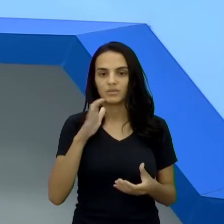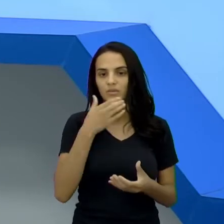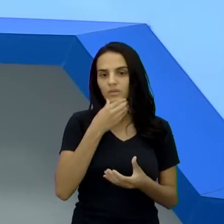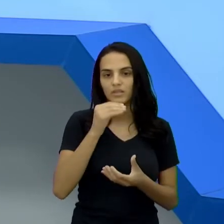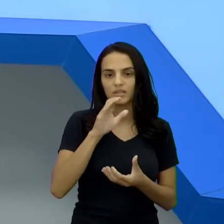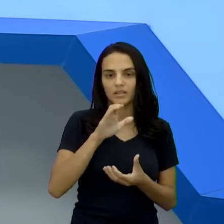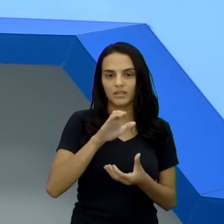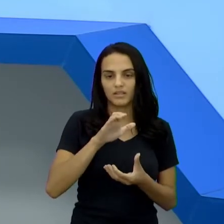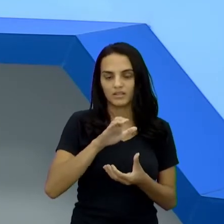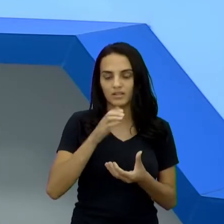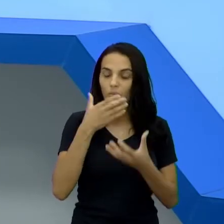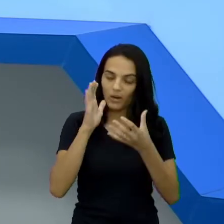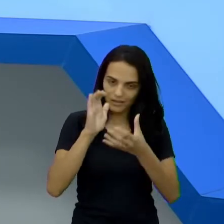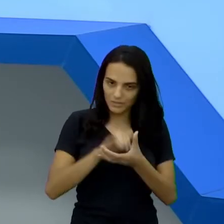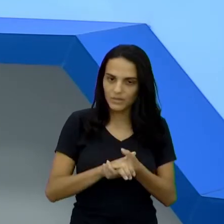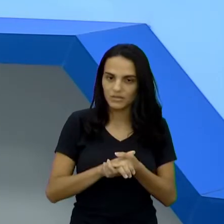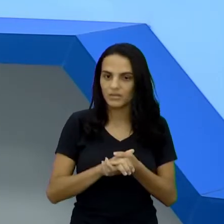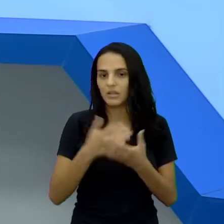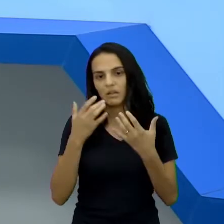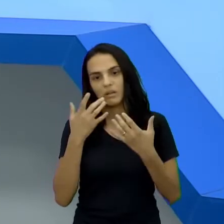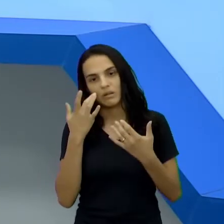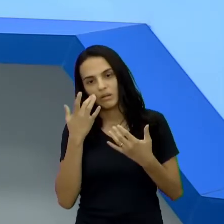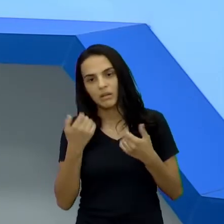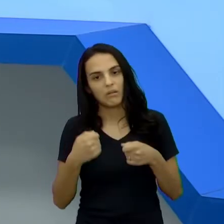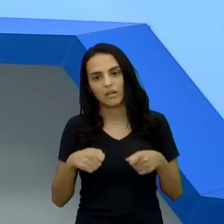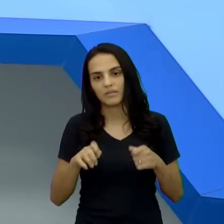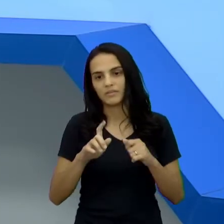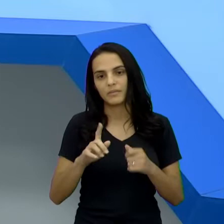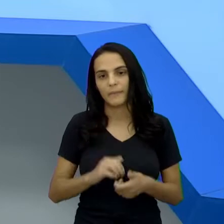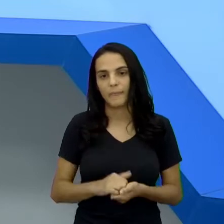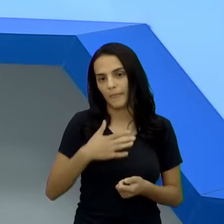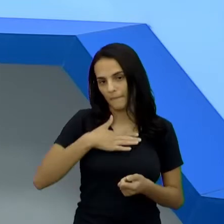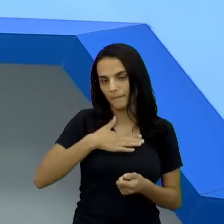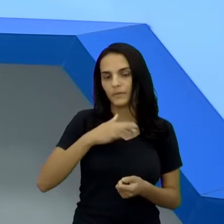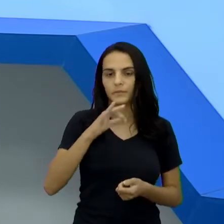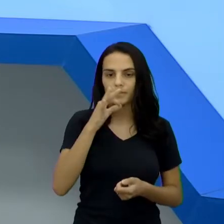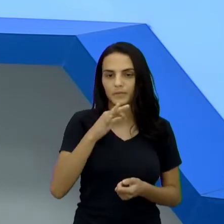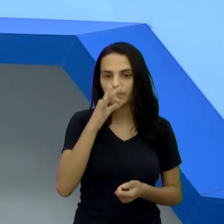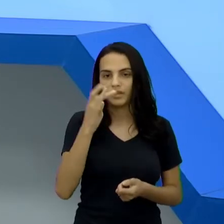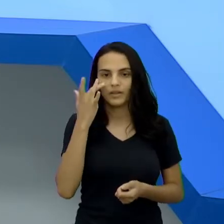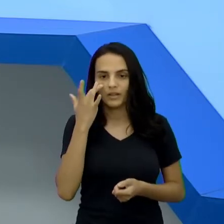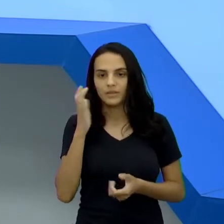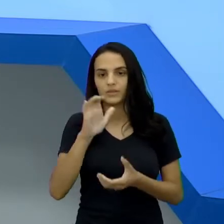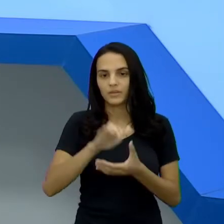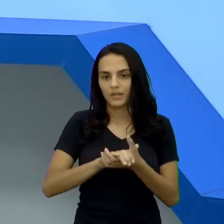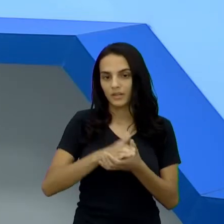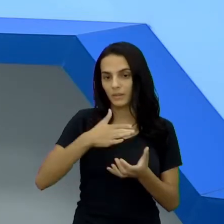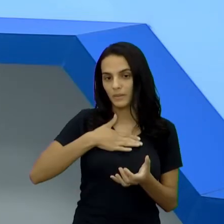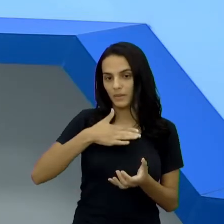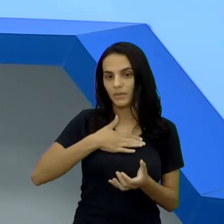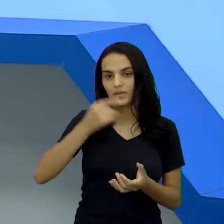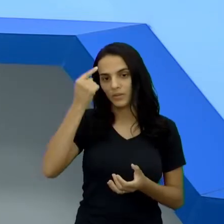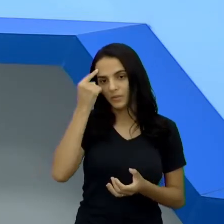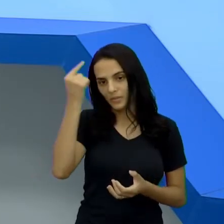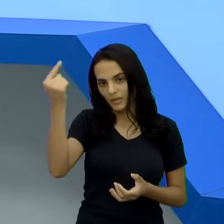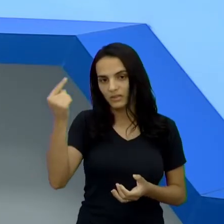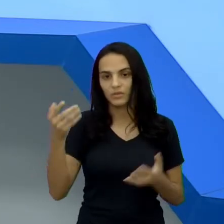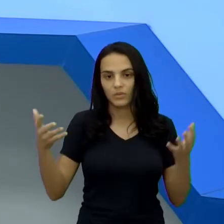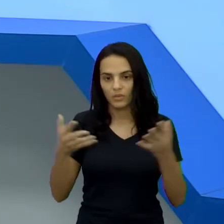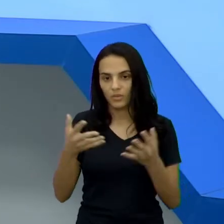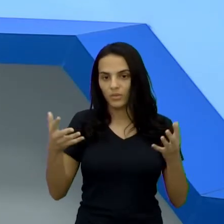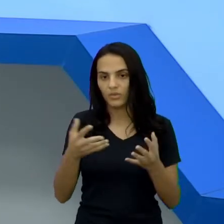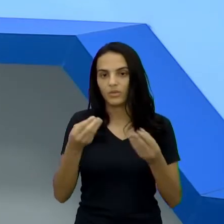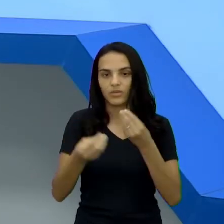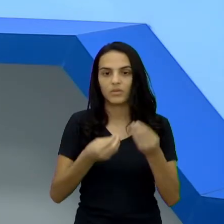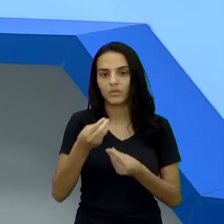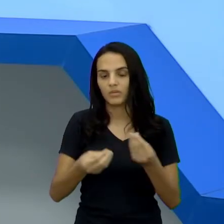casamento, né? Eu acho que, aí, dando uma visão que é minha, né? Eu acho que talvez o casamento, pra mim, eu pense nele hoje